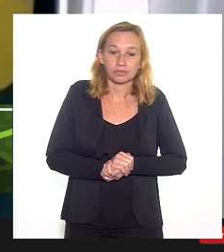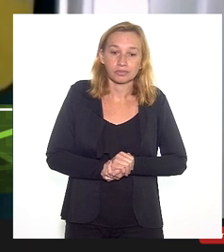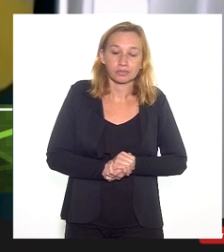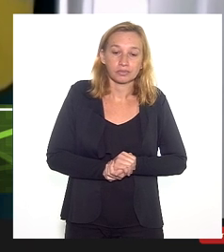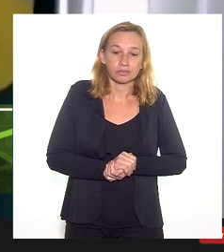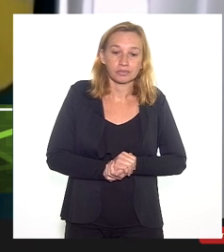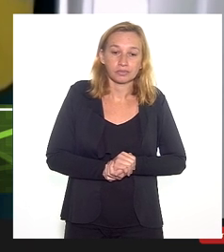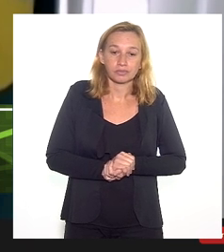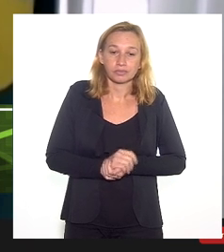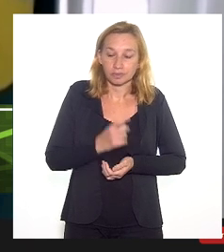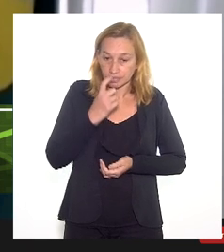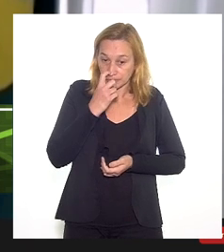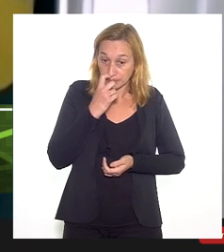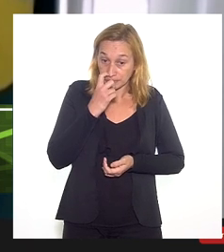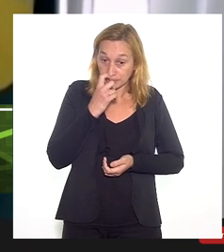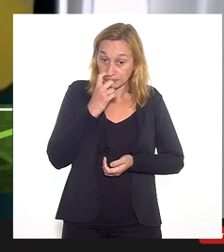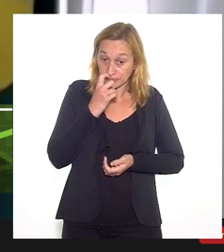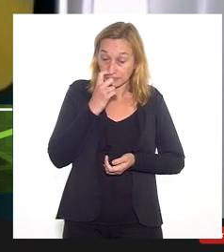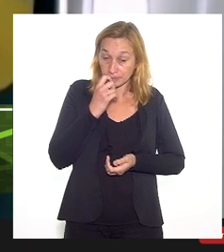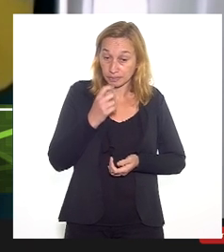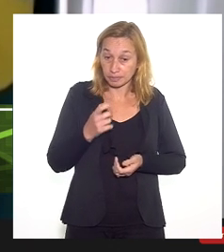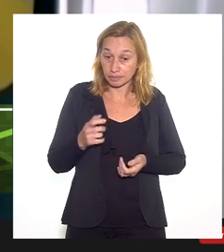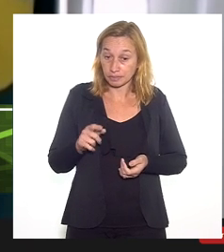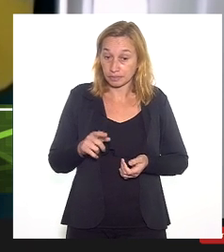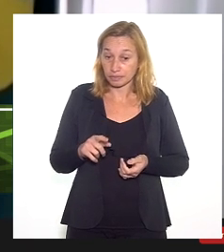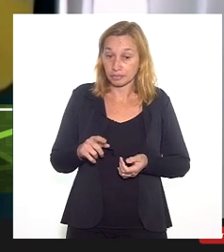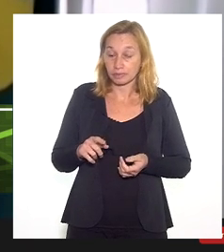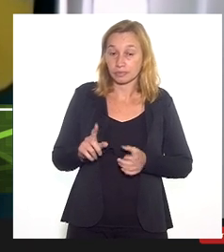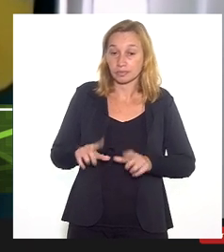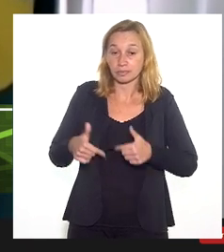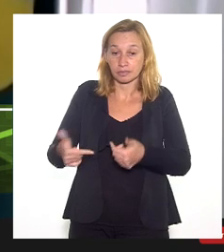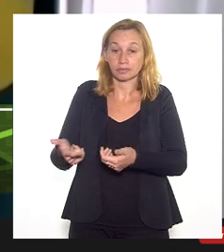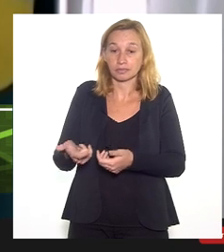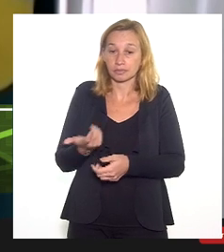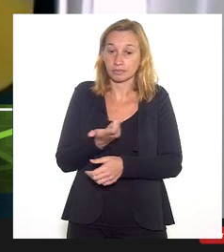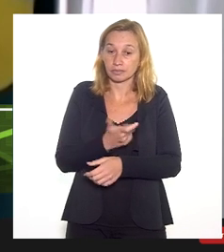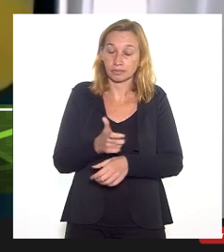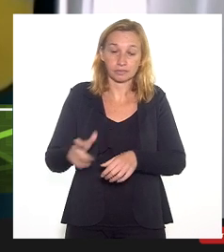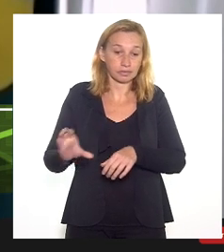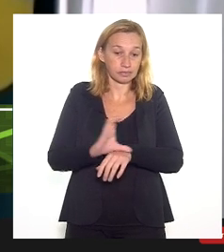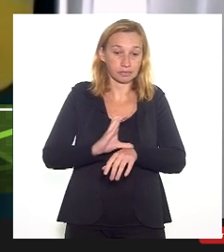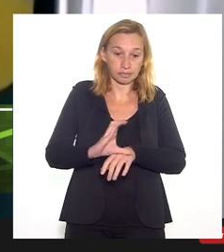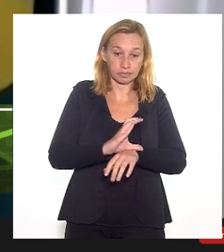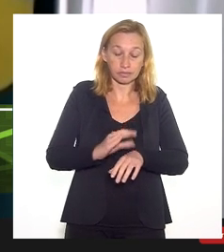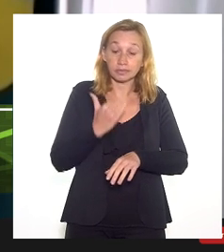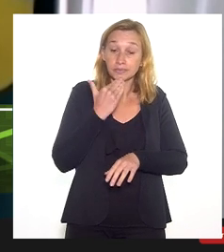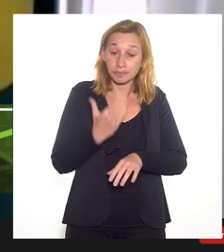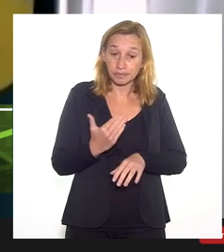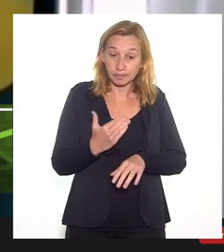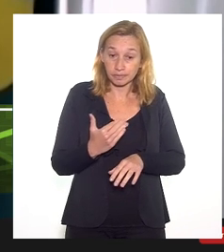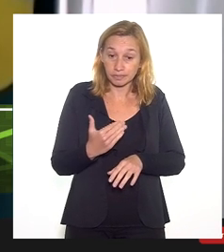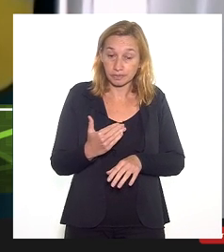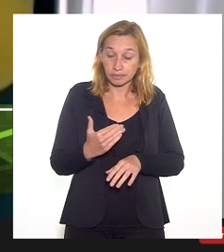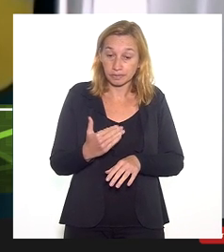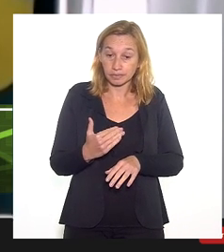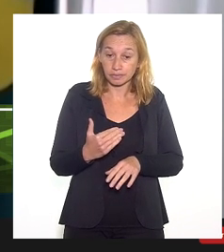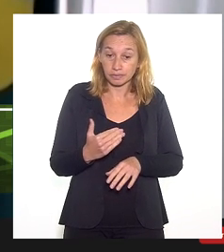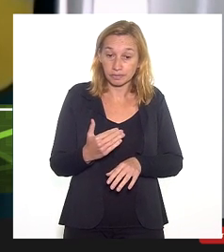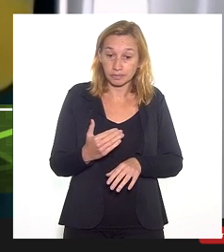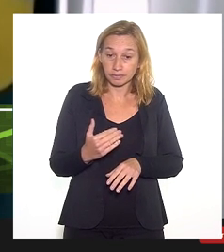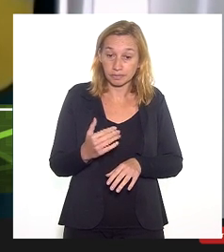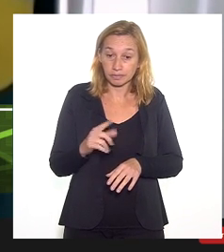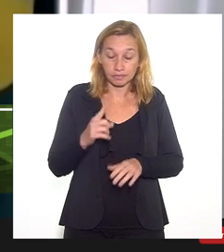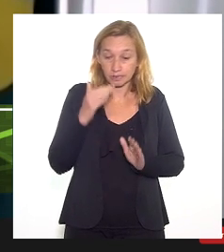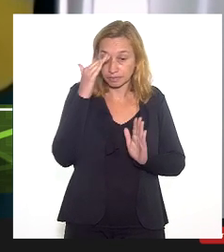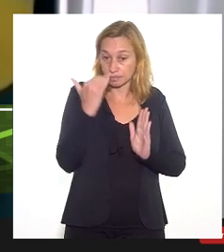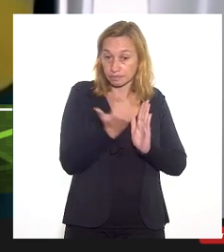declarar a sua inconstitucionalidade junto ao Tribunal de Justiça do Estado pedindo inclusive medida liminar não logrou